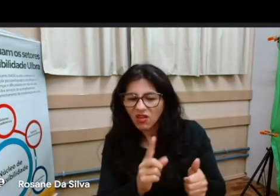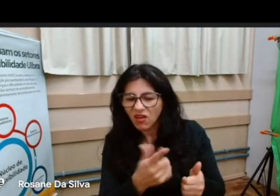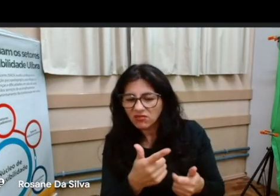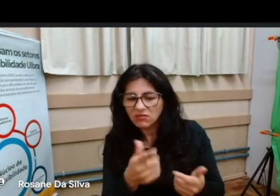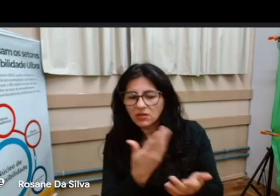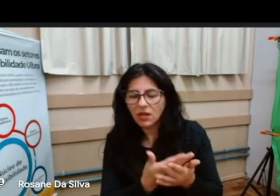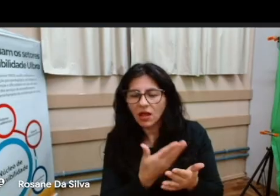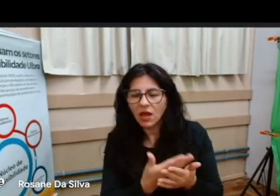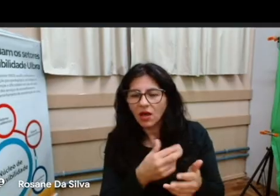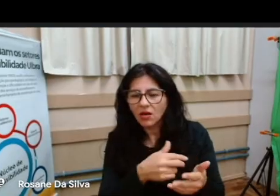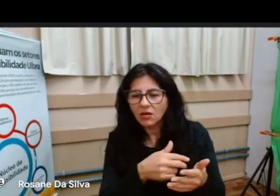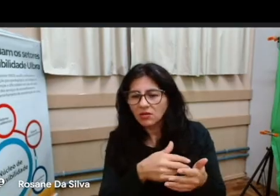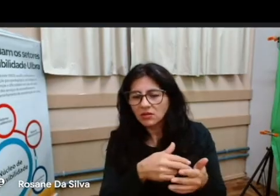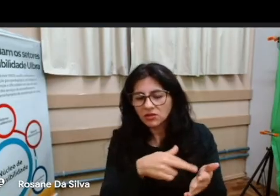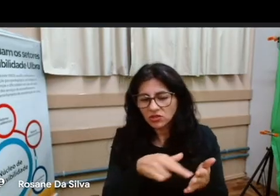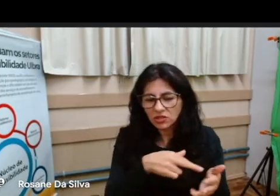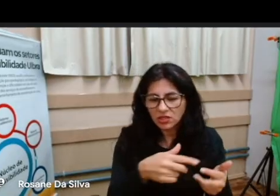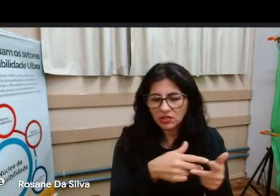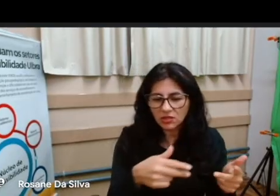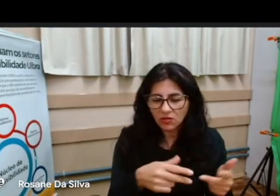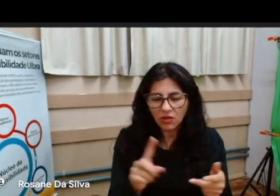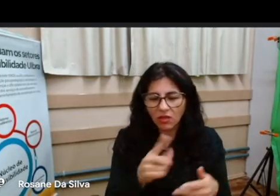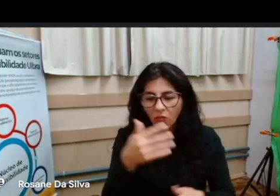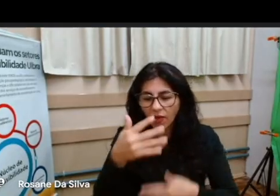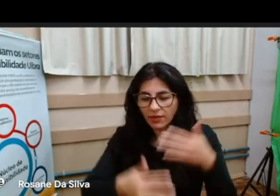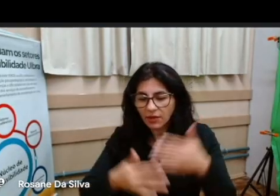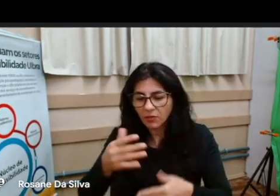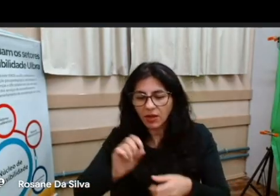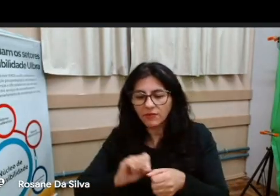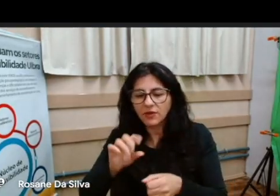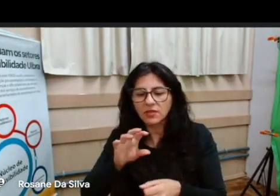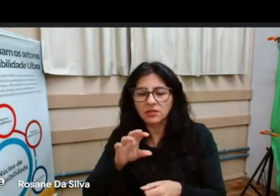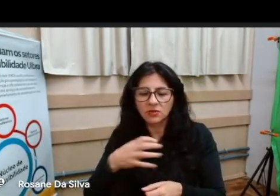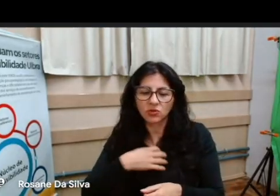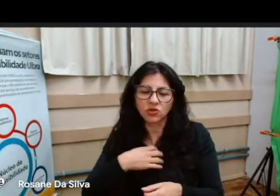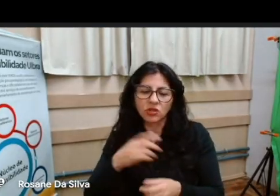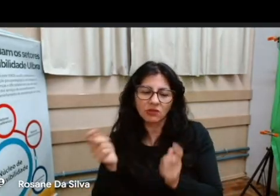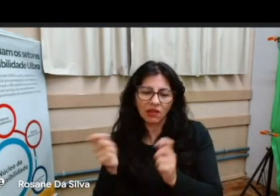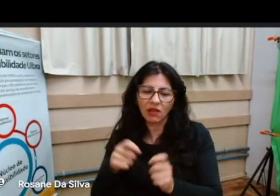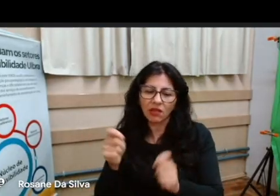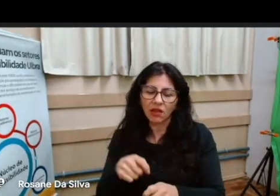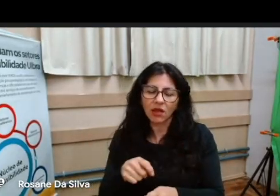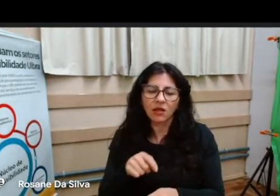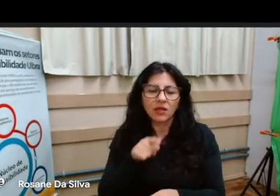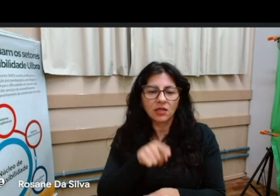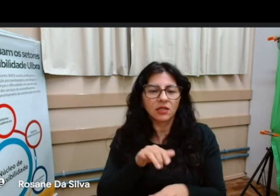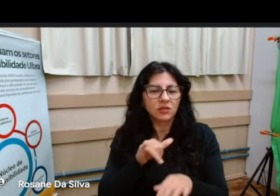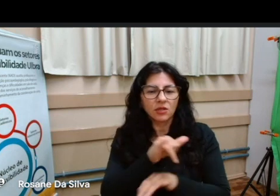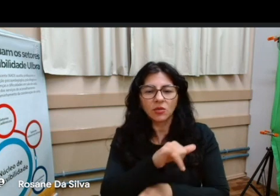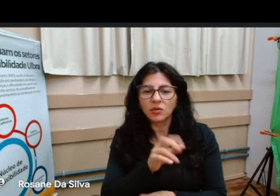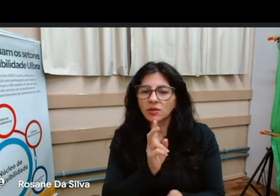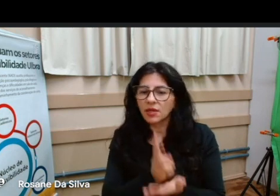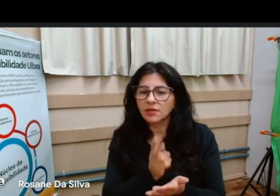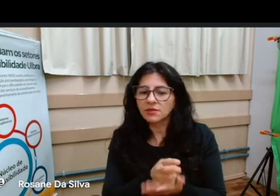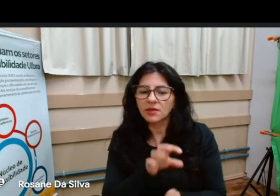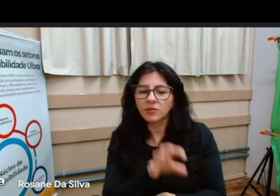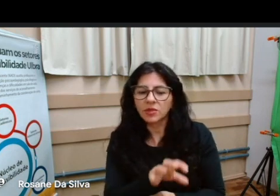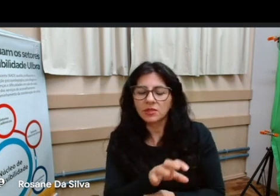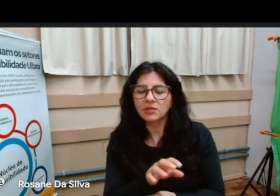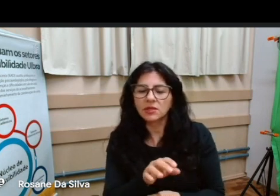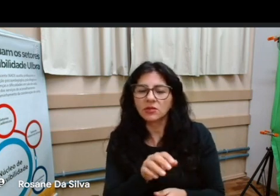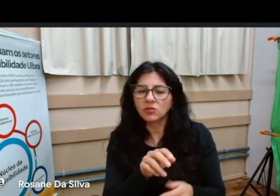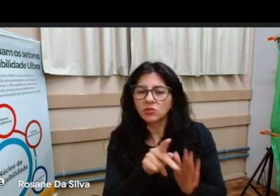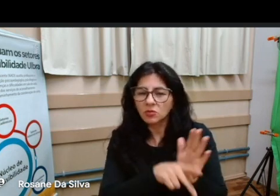acontecesse né não não venham aqui atrapalhar façam do jeito que dá E isso tem sido uma constante pelo menos nos projetos